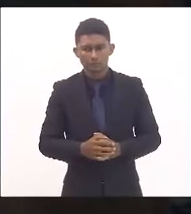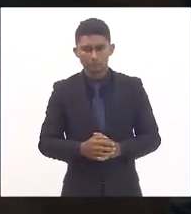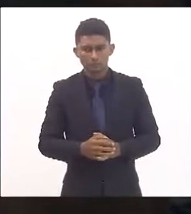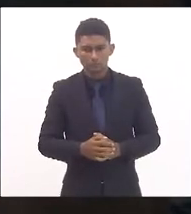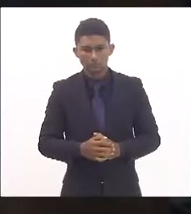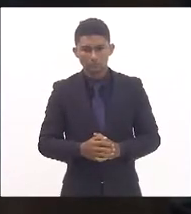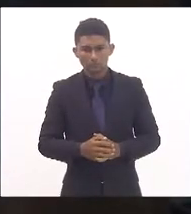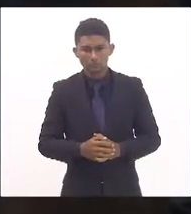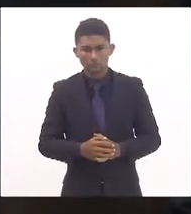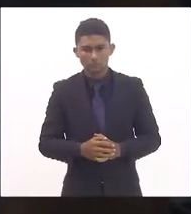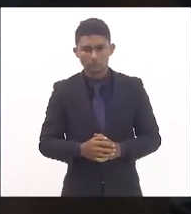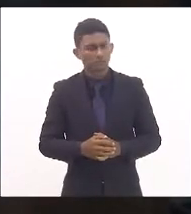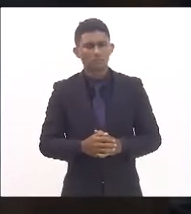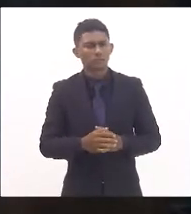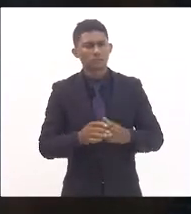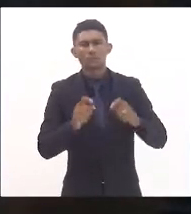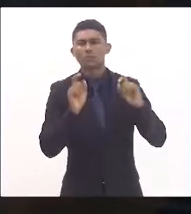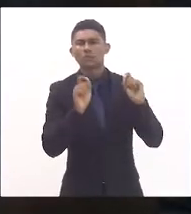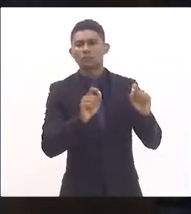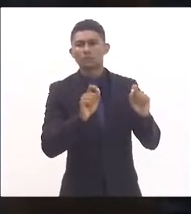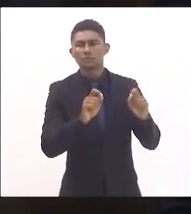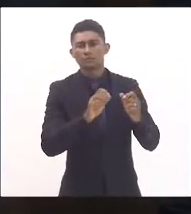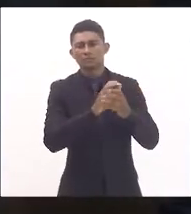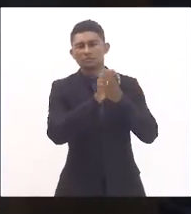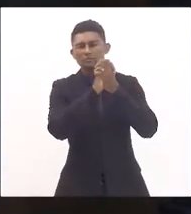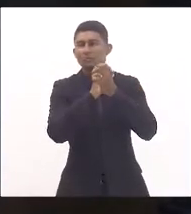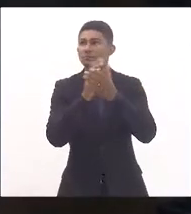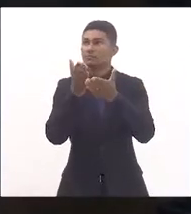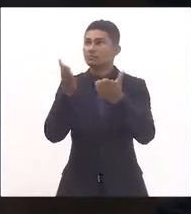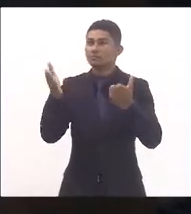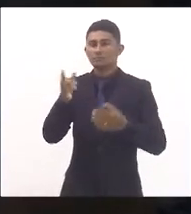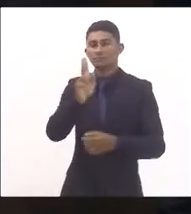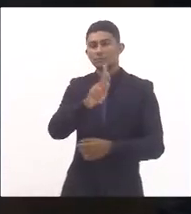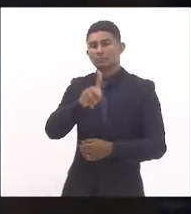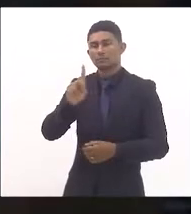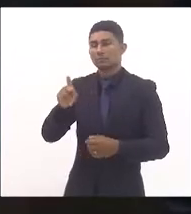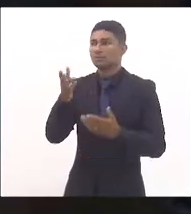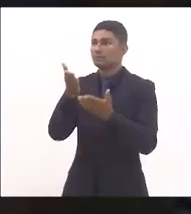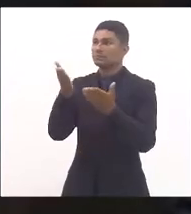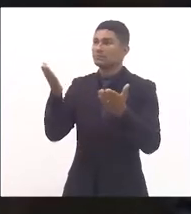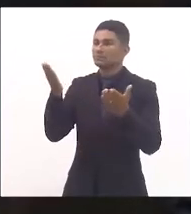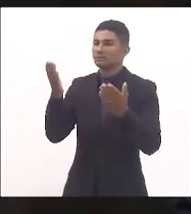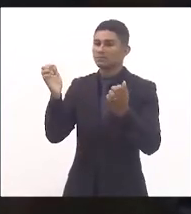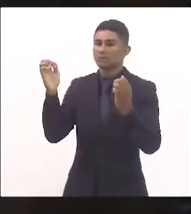Tudo bem? Que foram... Saudação às nossas professoras aí, ó.